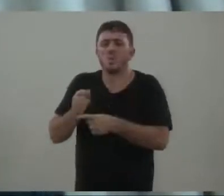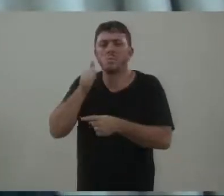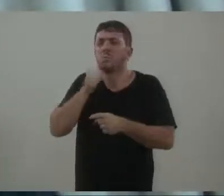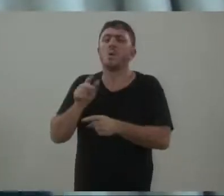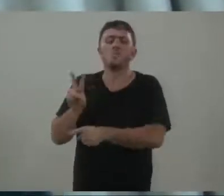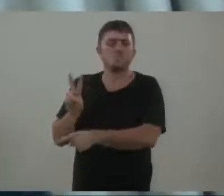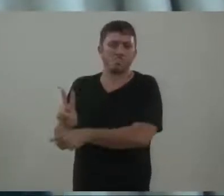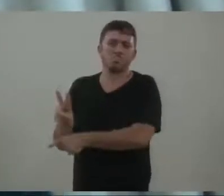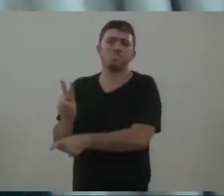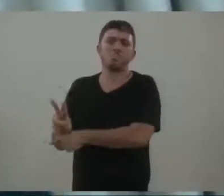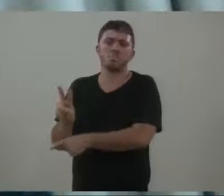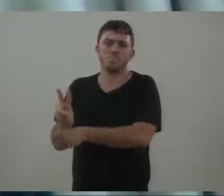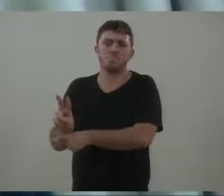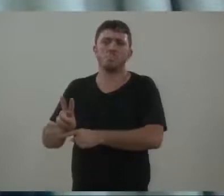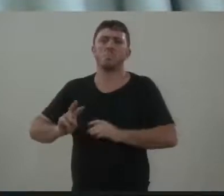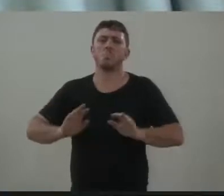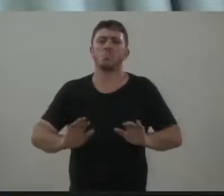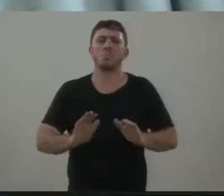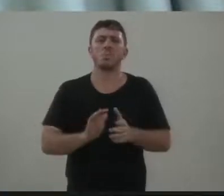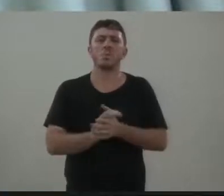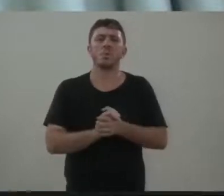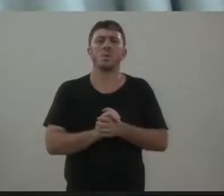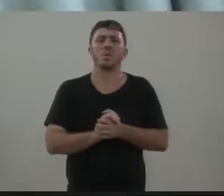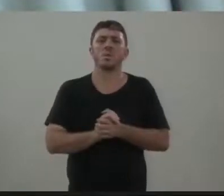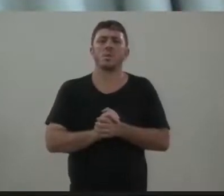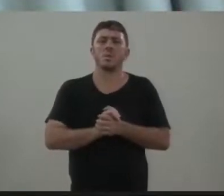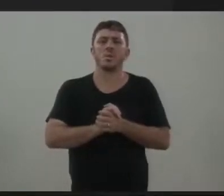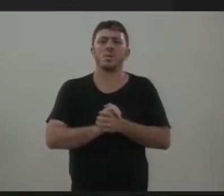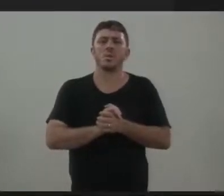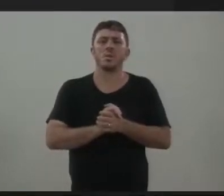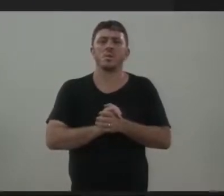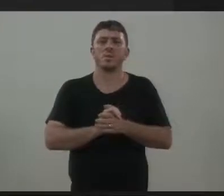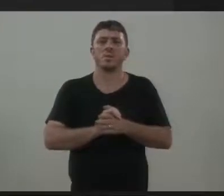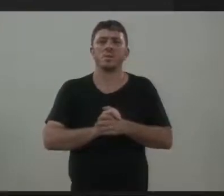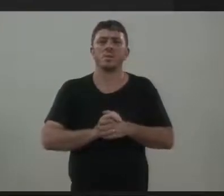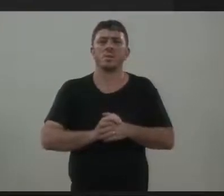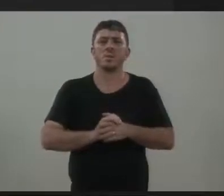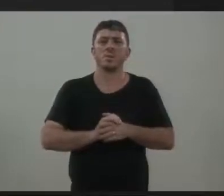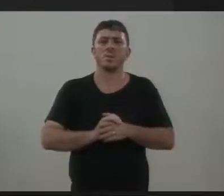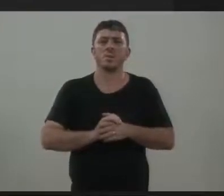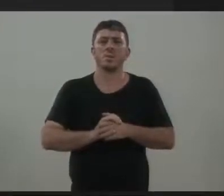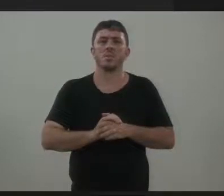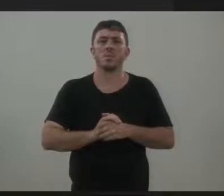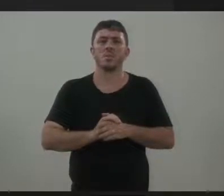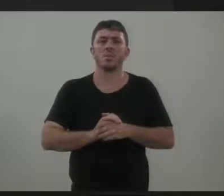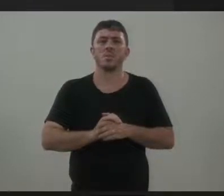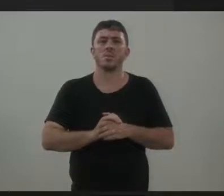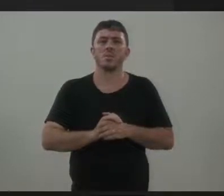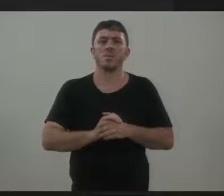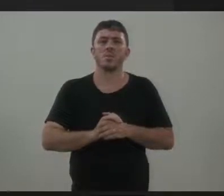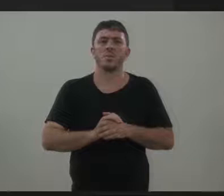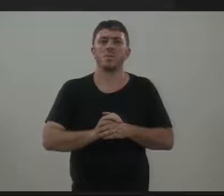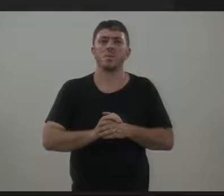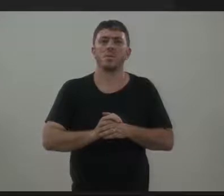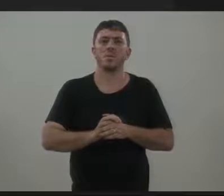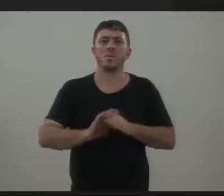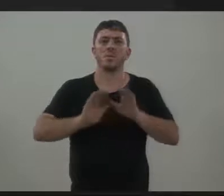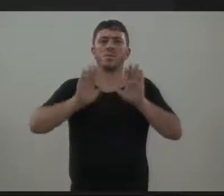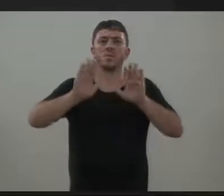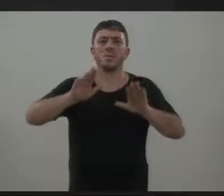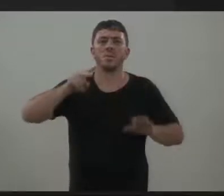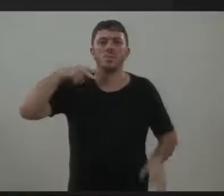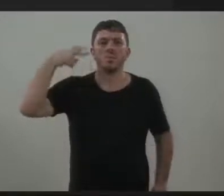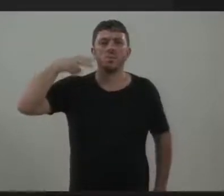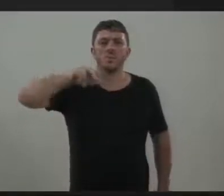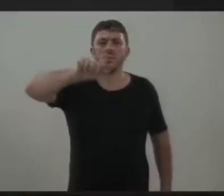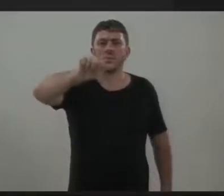doméstica. Então, senhor presidente, me concede fico feliz por... Eu Sim?